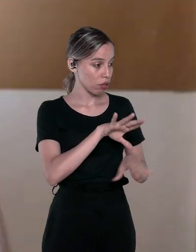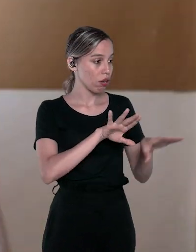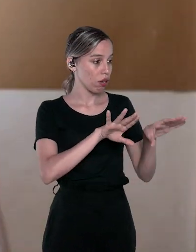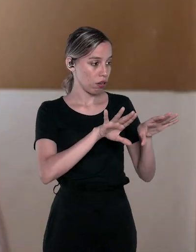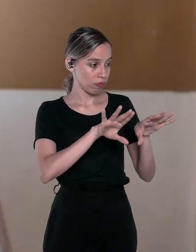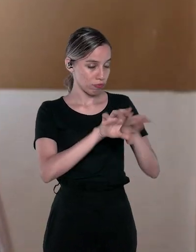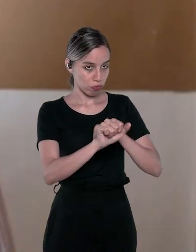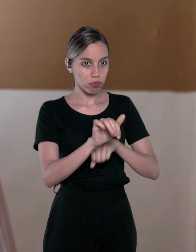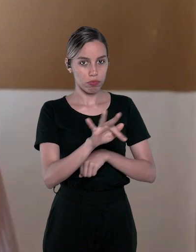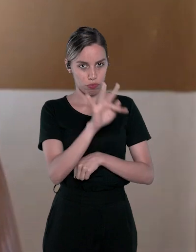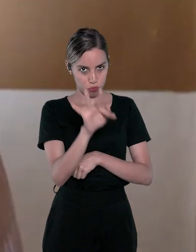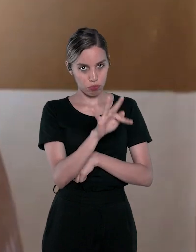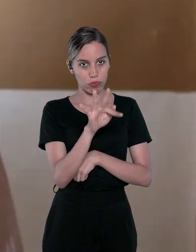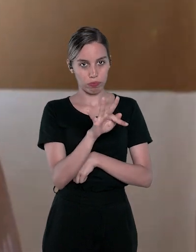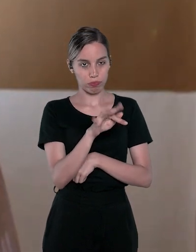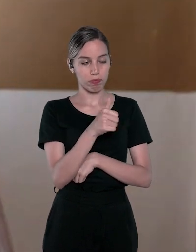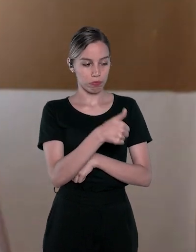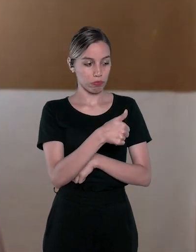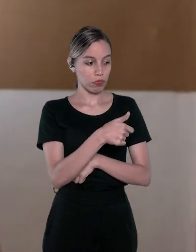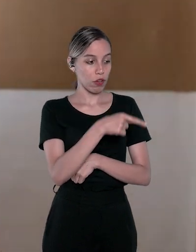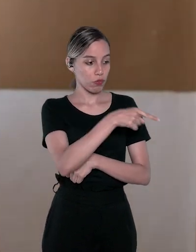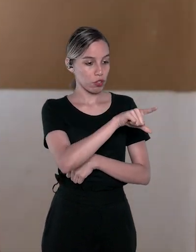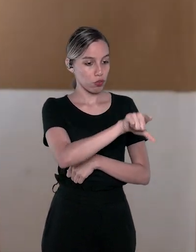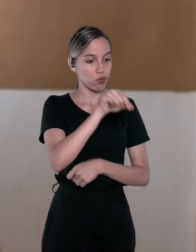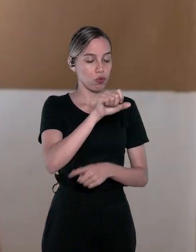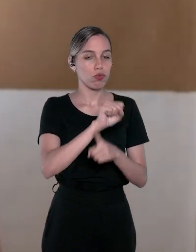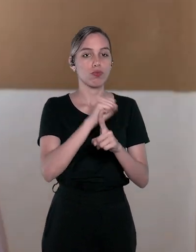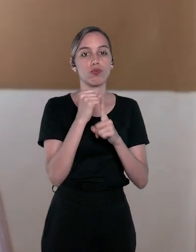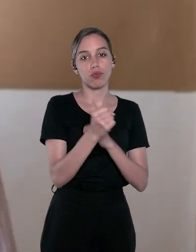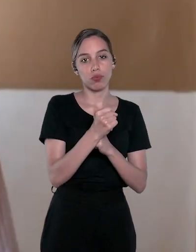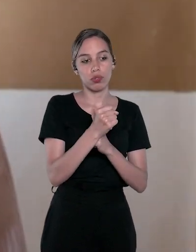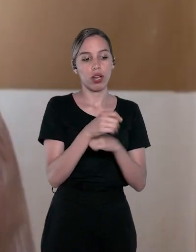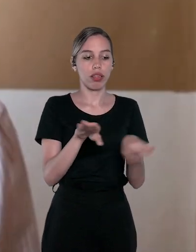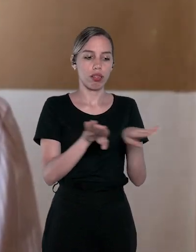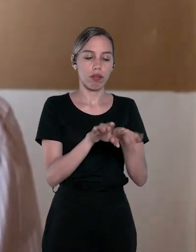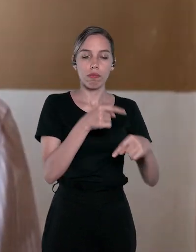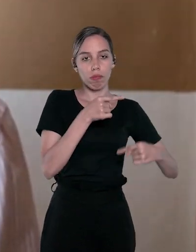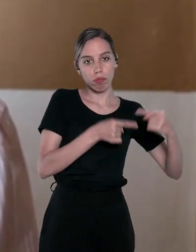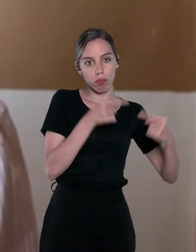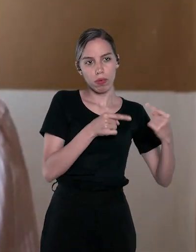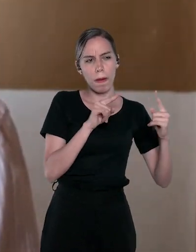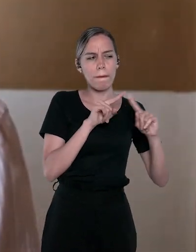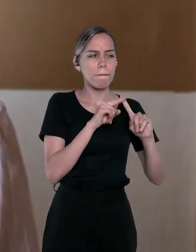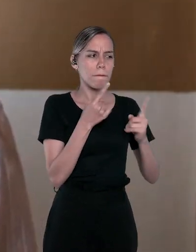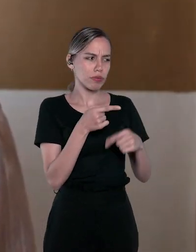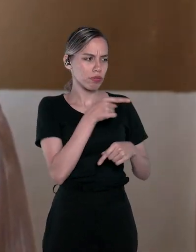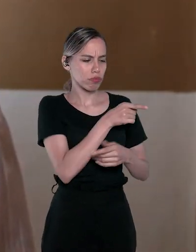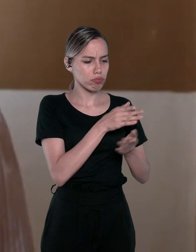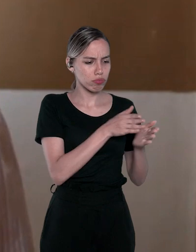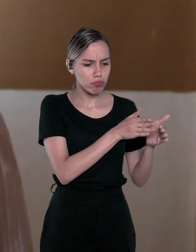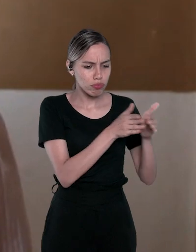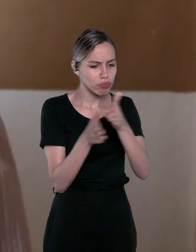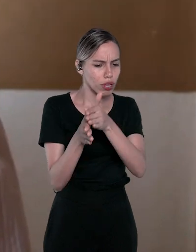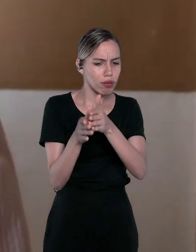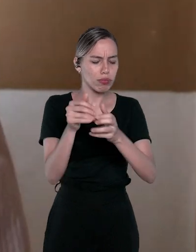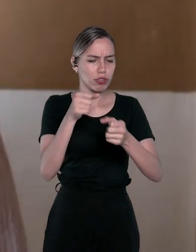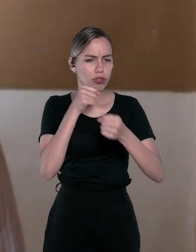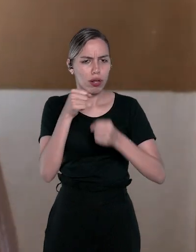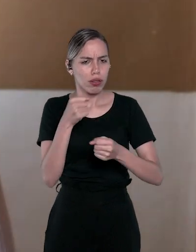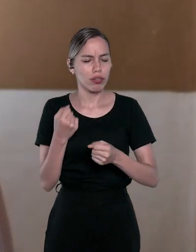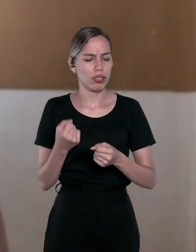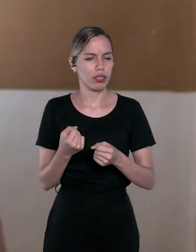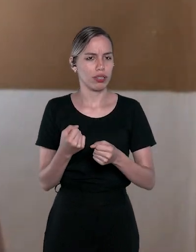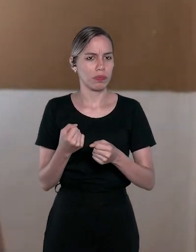graduação, né, vamos dizer, o senhor escolheu a sociologia e a política, mas acabou se enveredando pelo jornalismo.